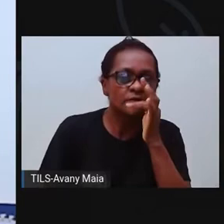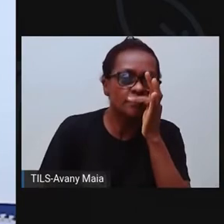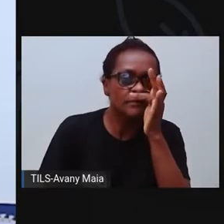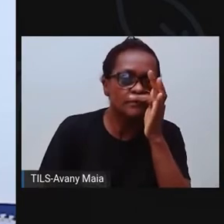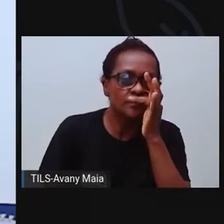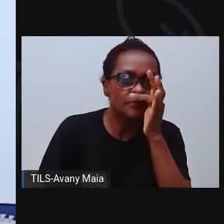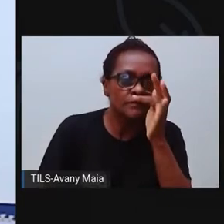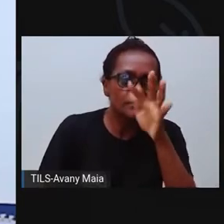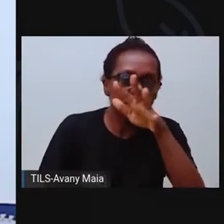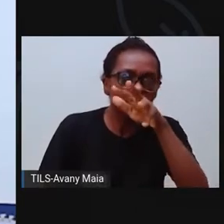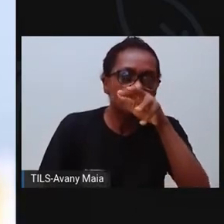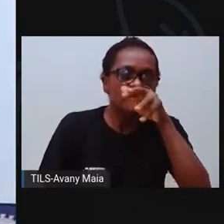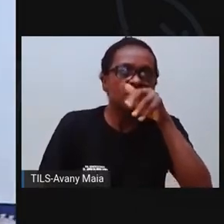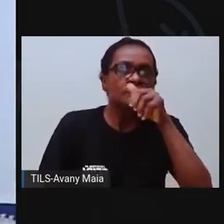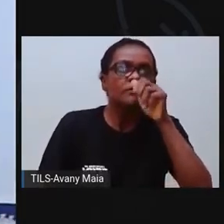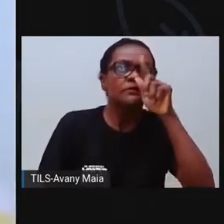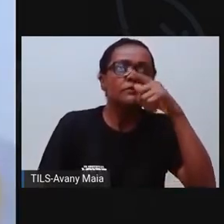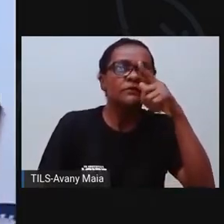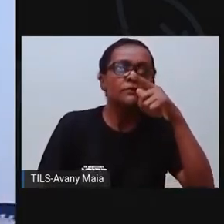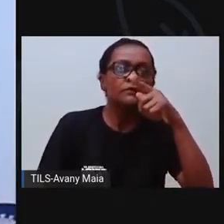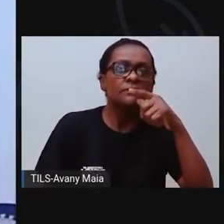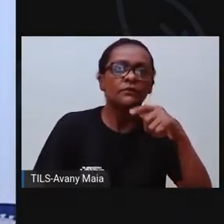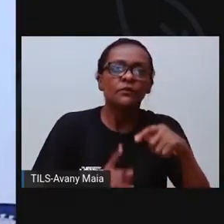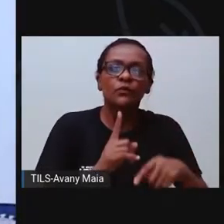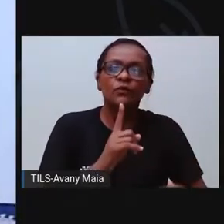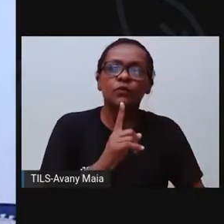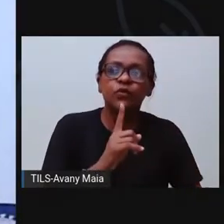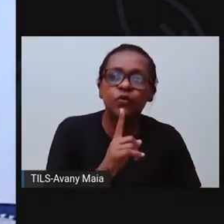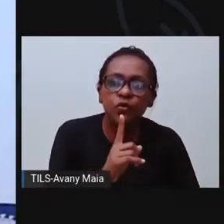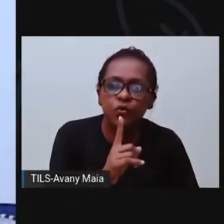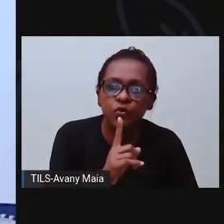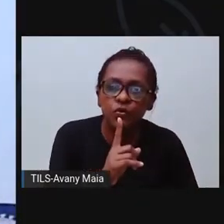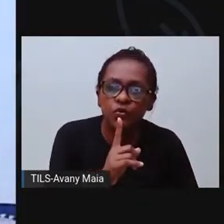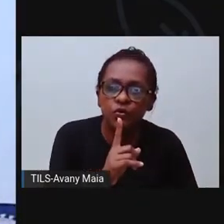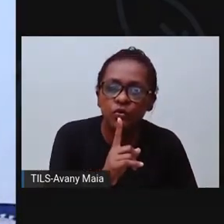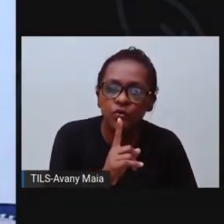Expire. Muito bem, coelhinho.